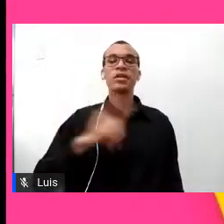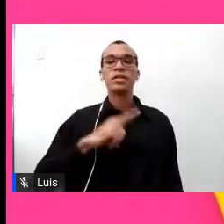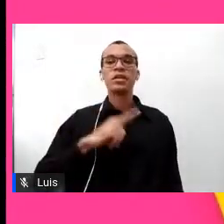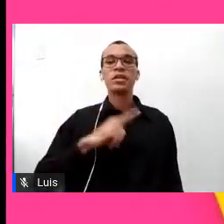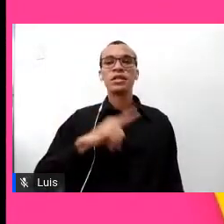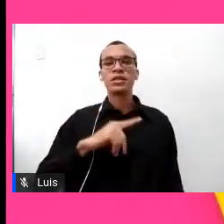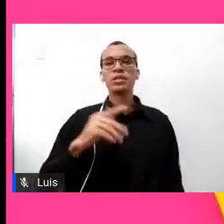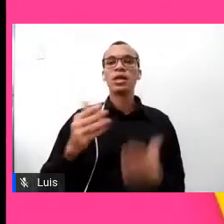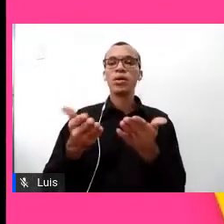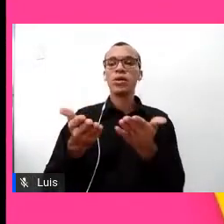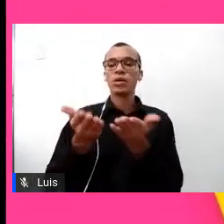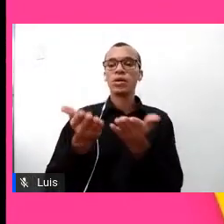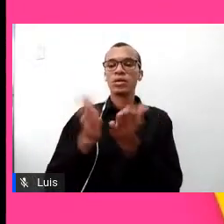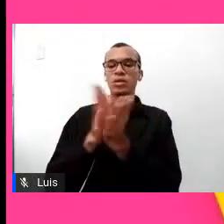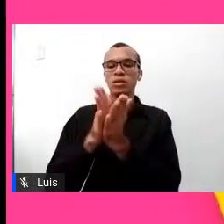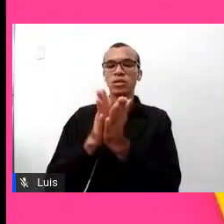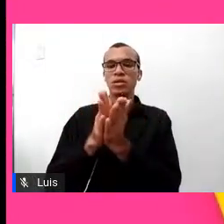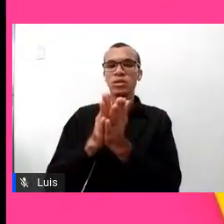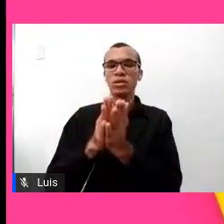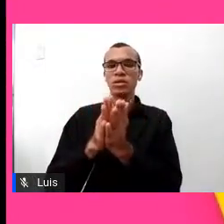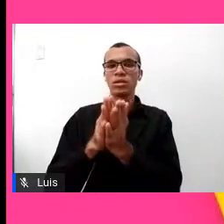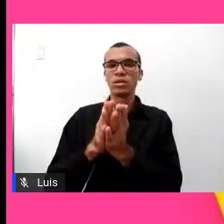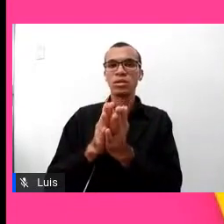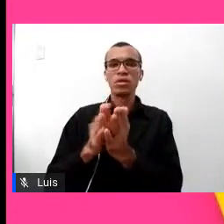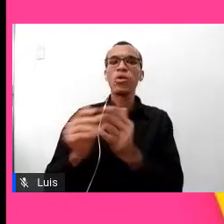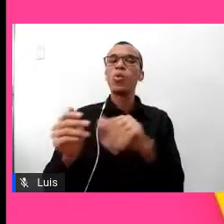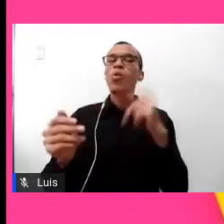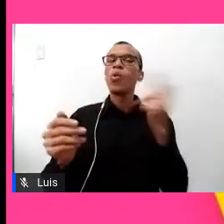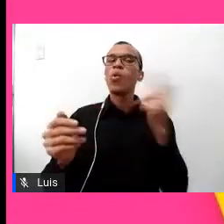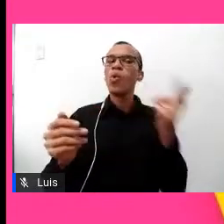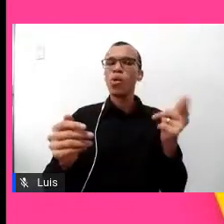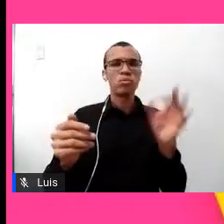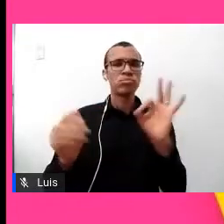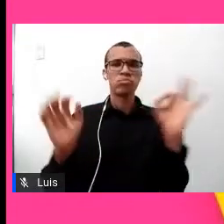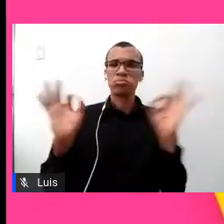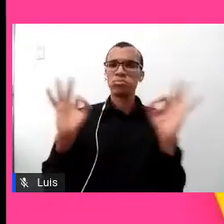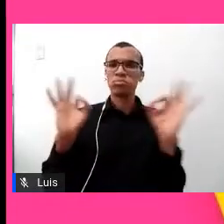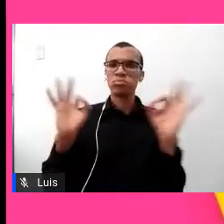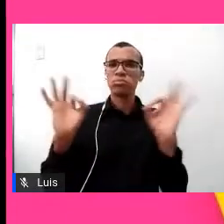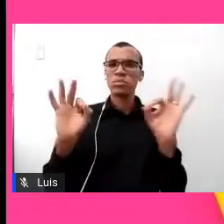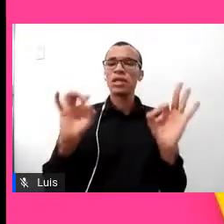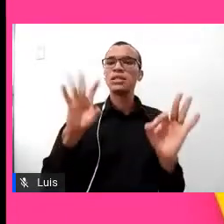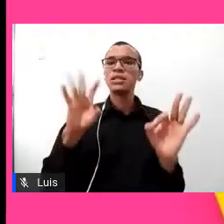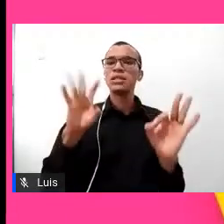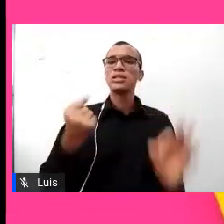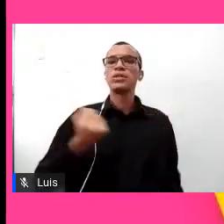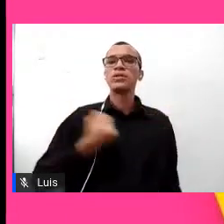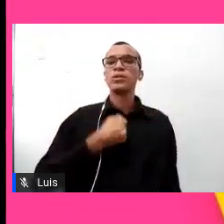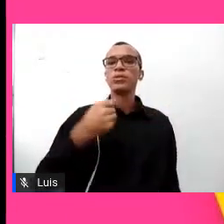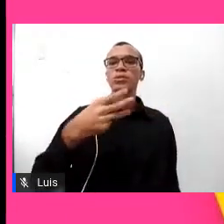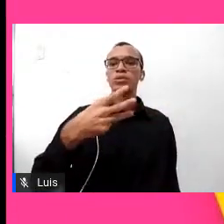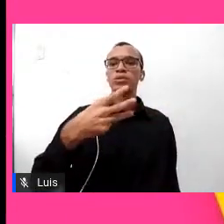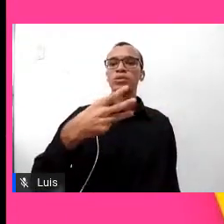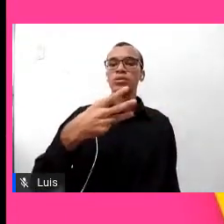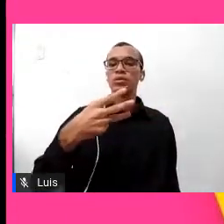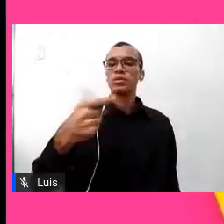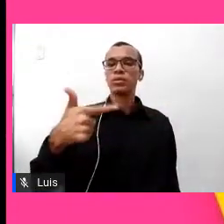cima. Aqui, eu não tenho dobra nenhuma, eu só tenho um número, 32. E aqui,